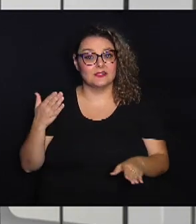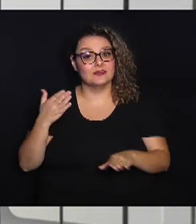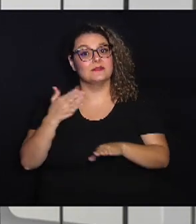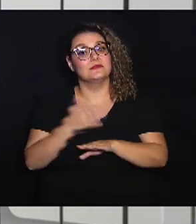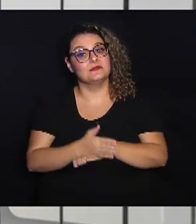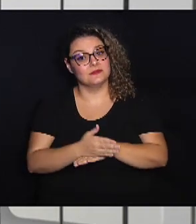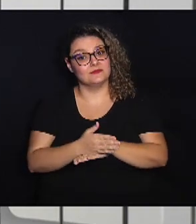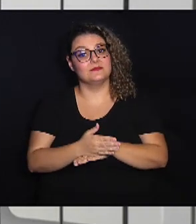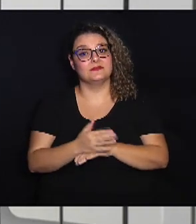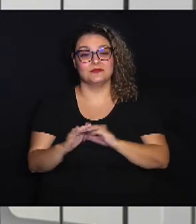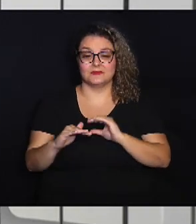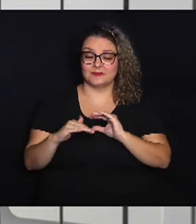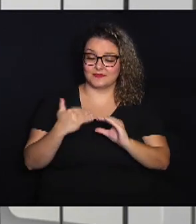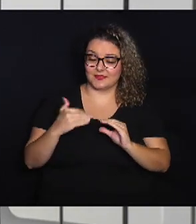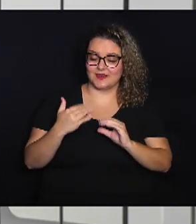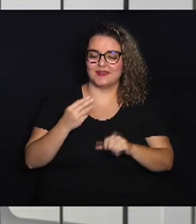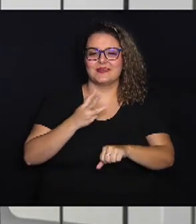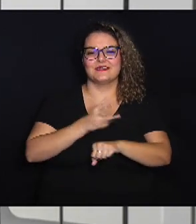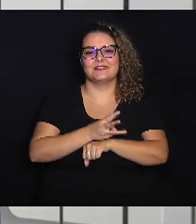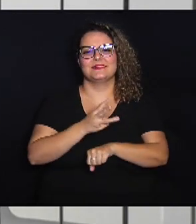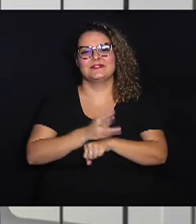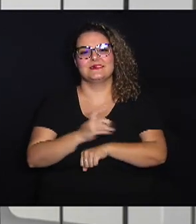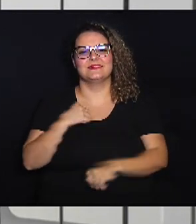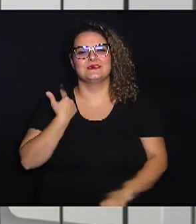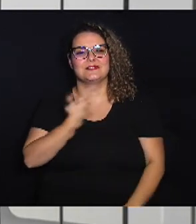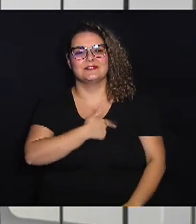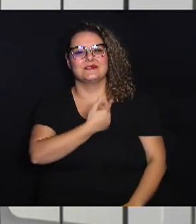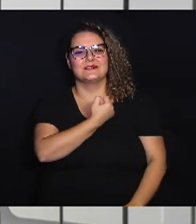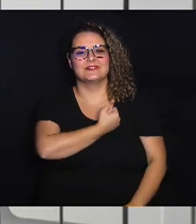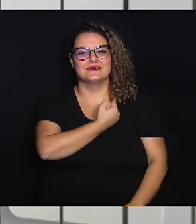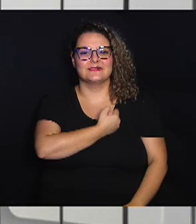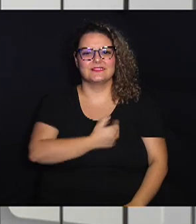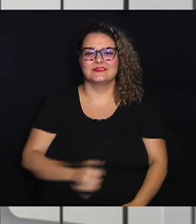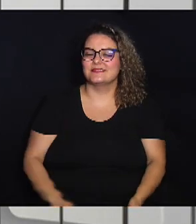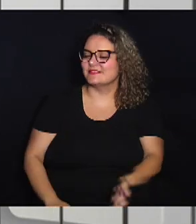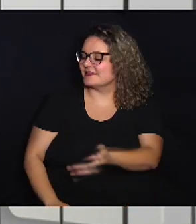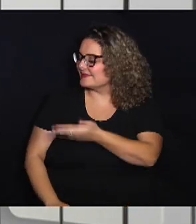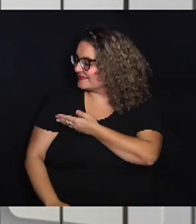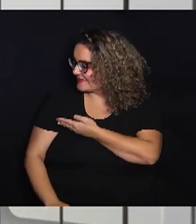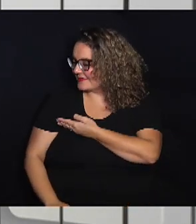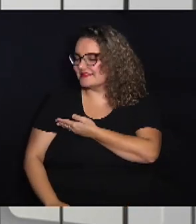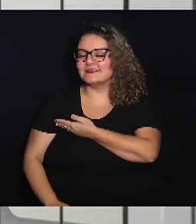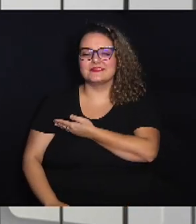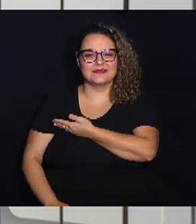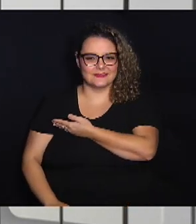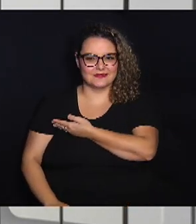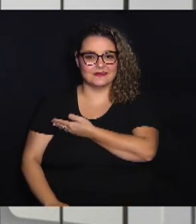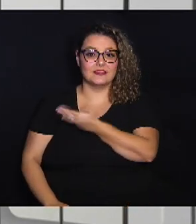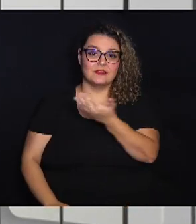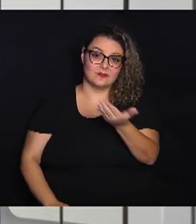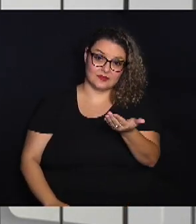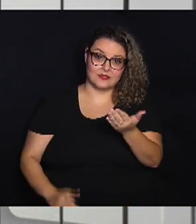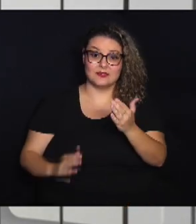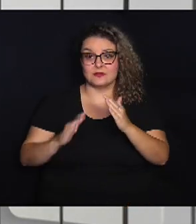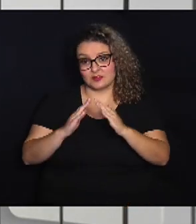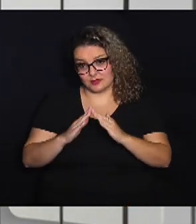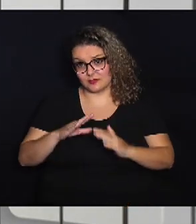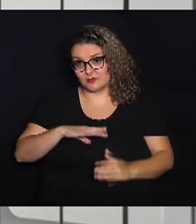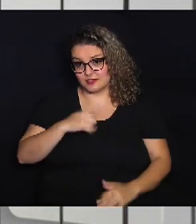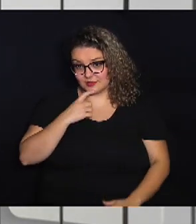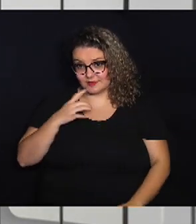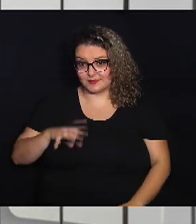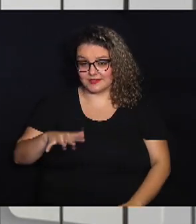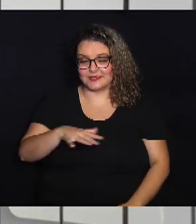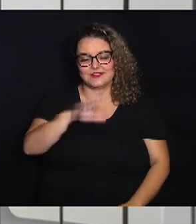participe. Mande a sua mensagem para o número do nosso WhatsApp. 19 é o nosso DDD. Se você for de Campinas ou